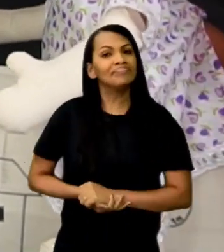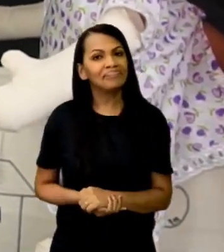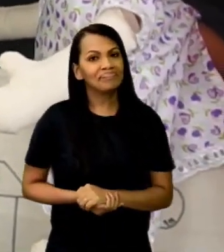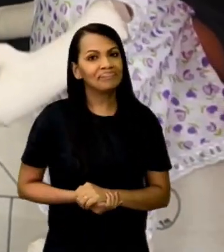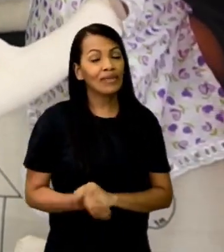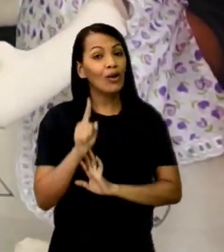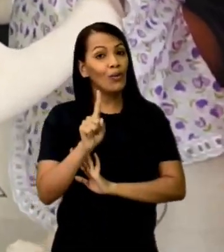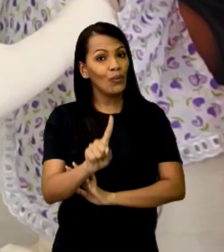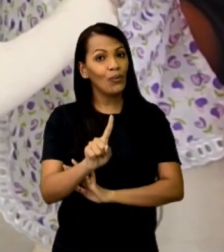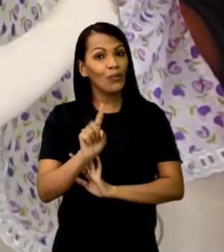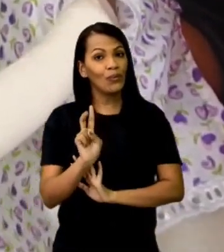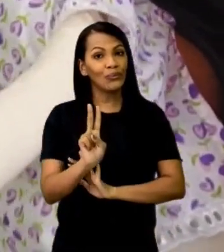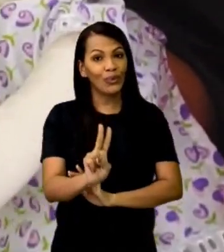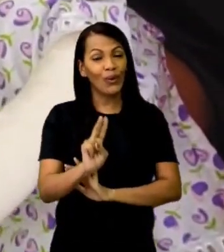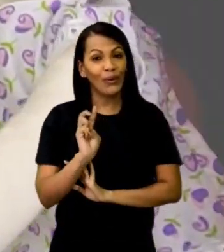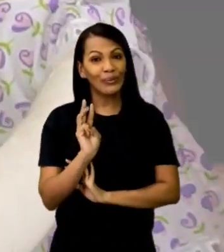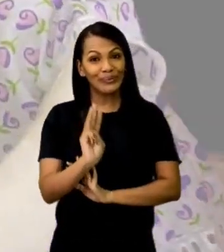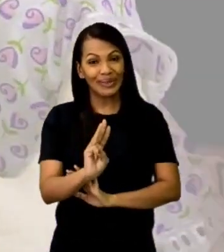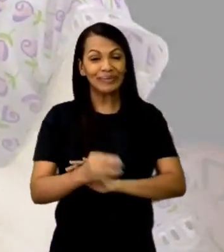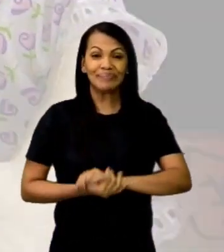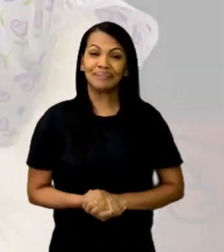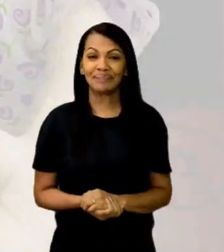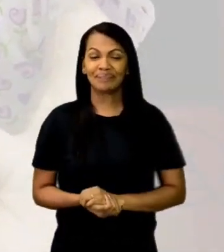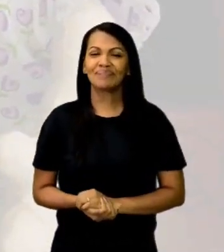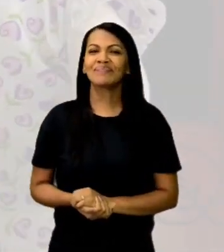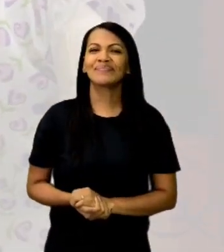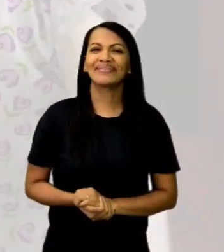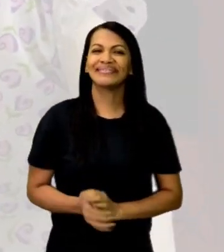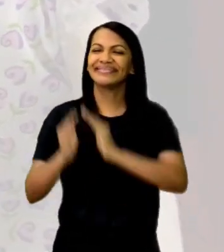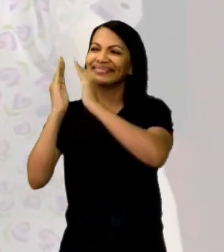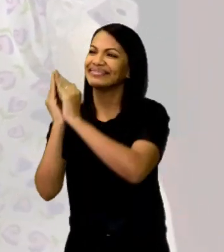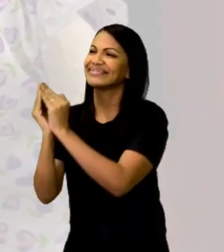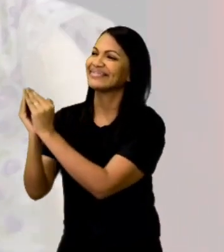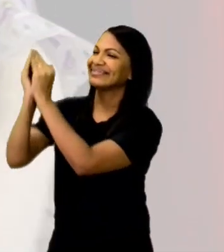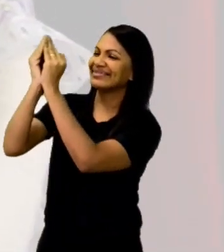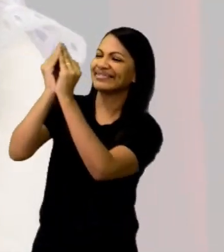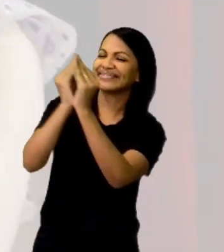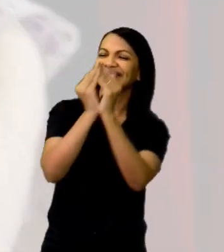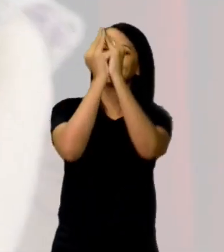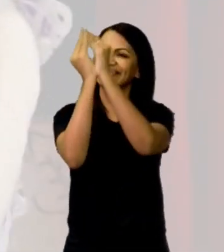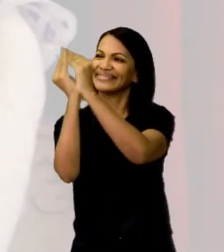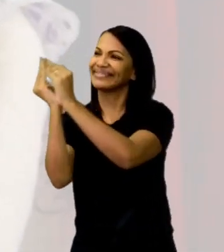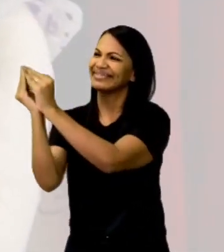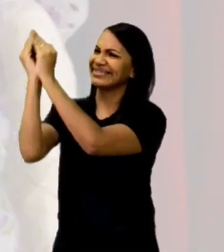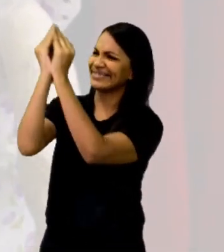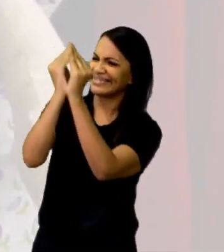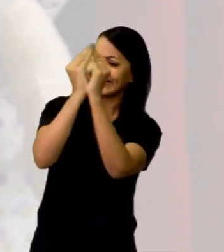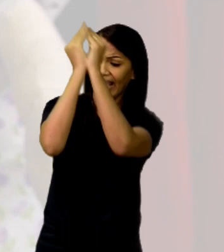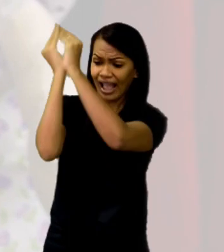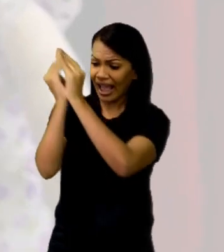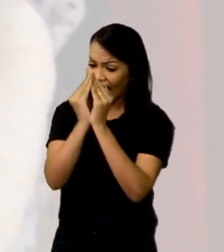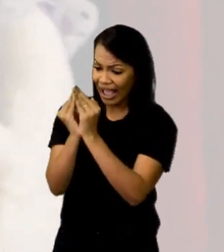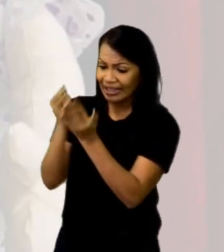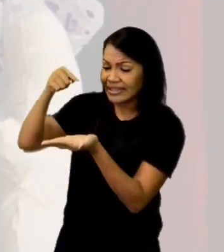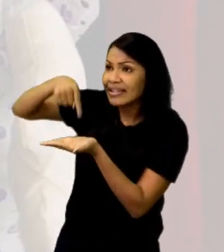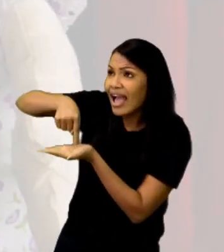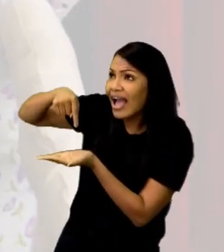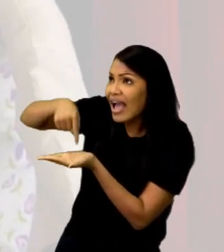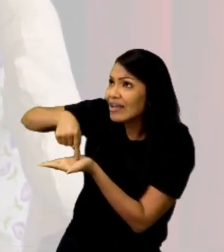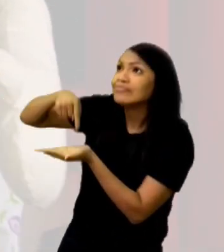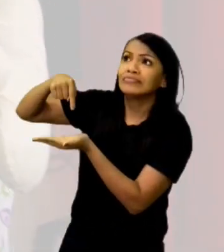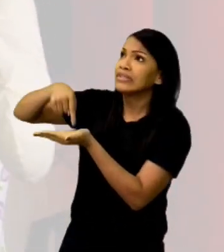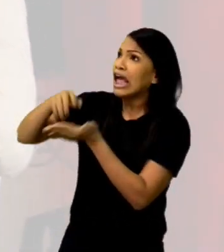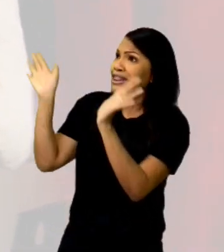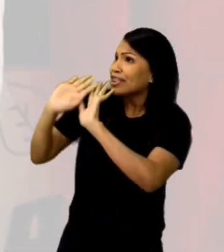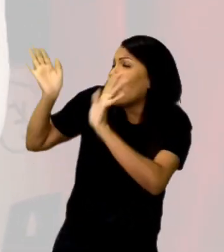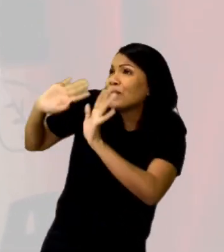Um, dois, três. Cai, cai, balão, cai, cai, balão aqui na minha mão. Não